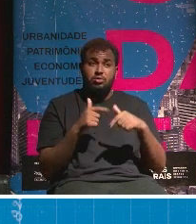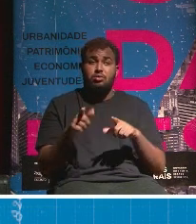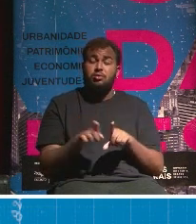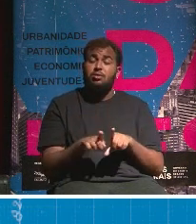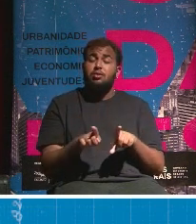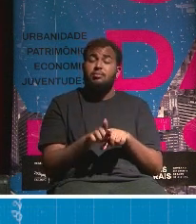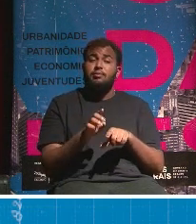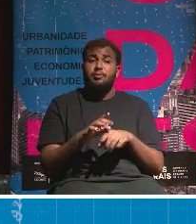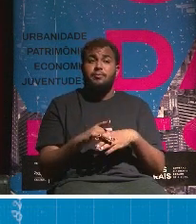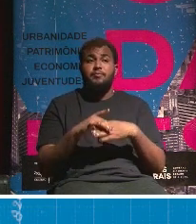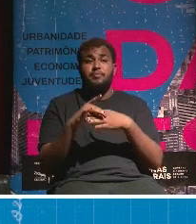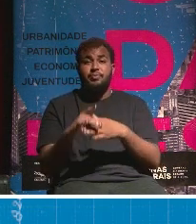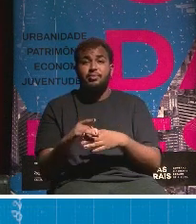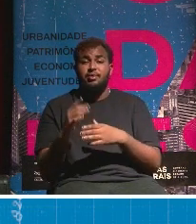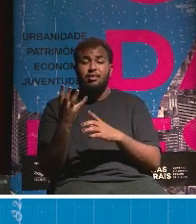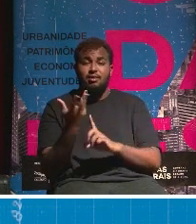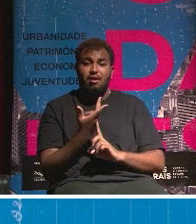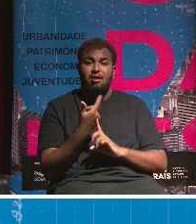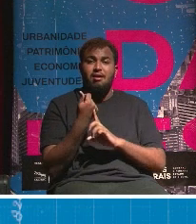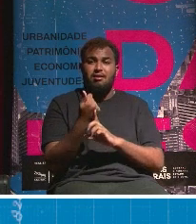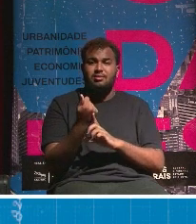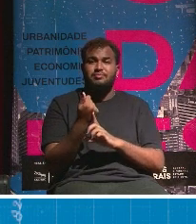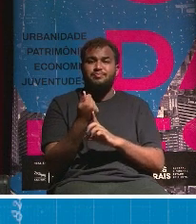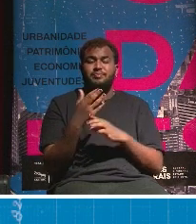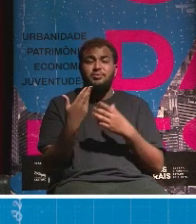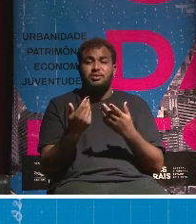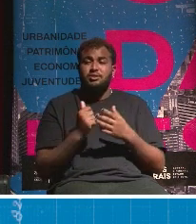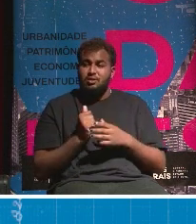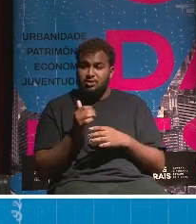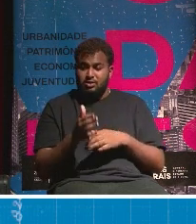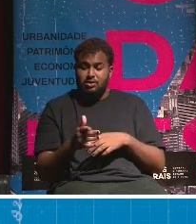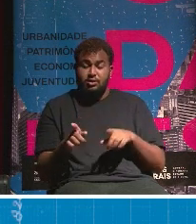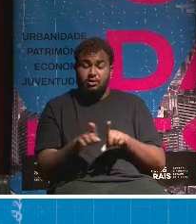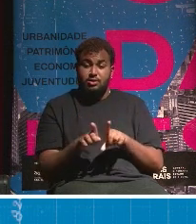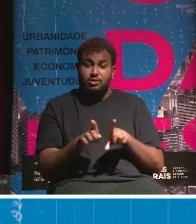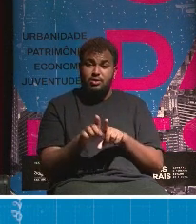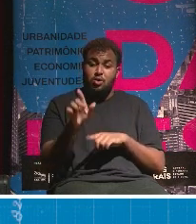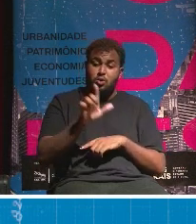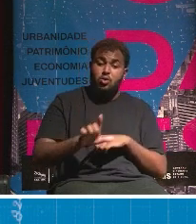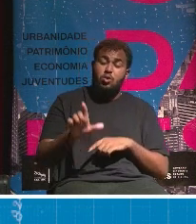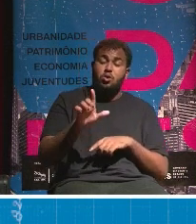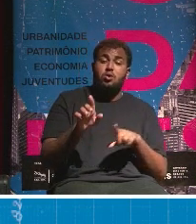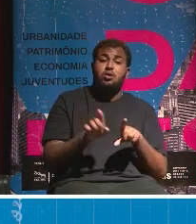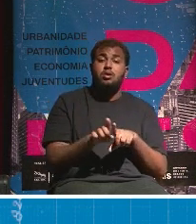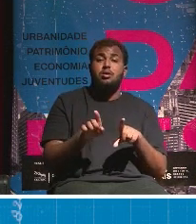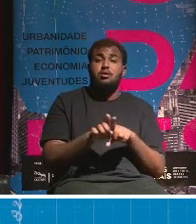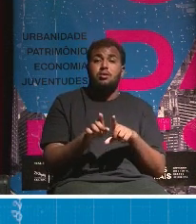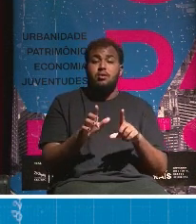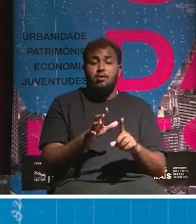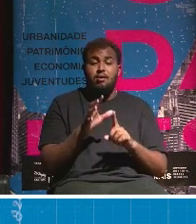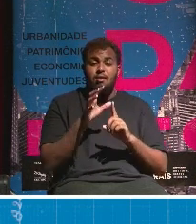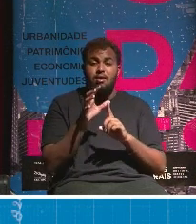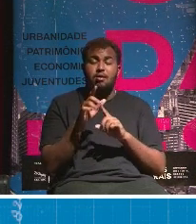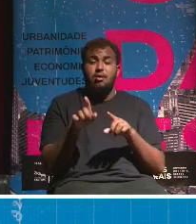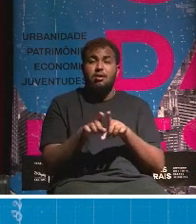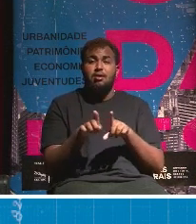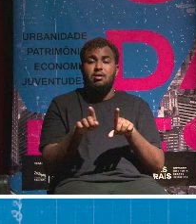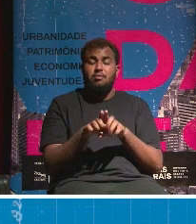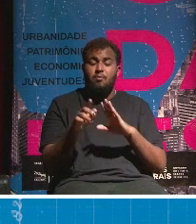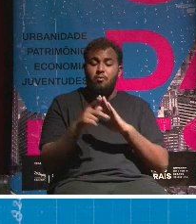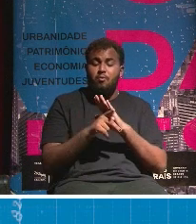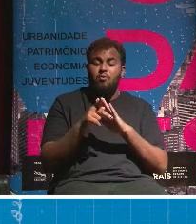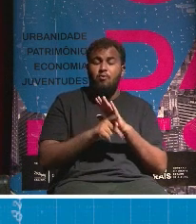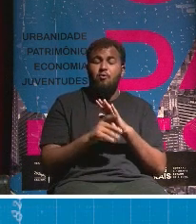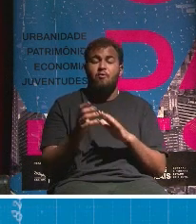prática. E essa abordagem sai de uma lógica causal, numa lógica de predição, numa lógica de um plano de